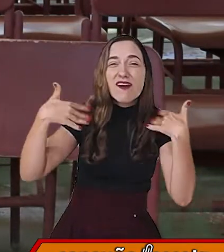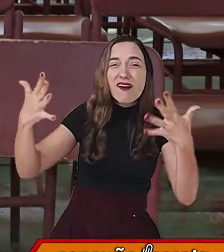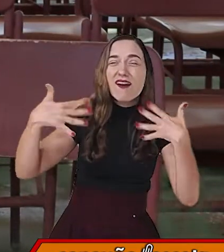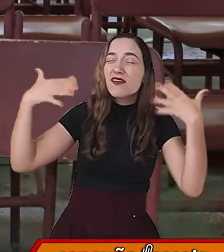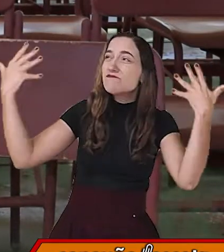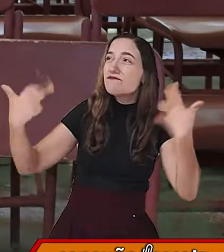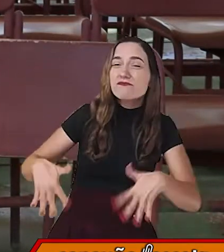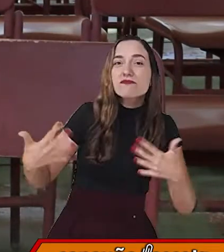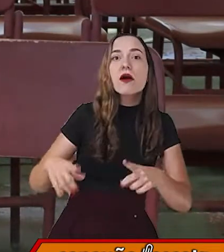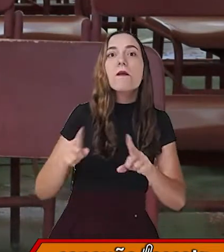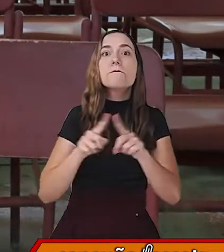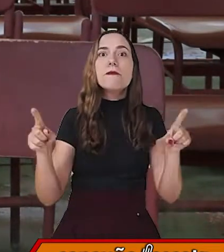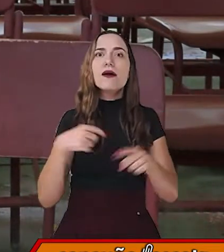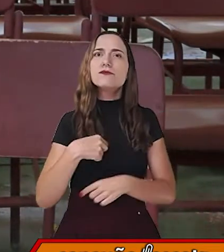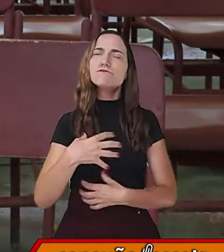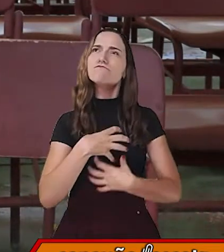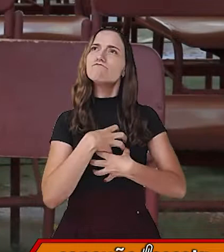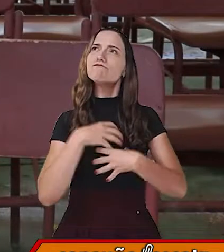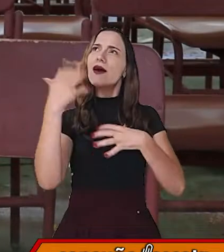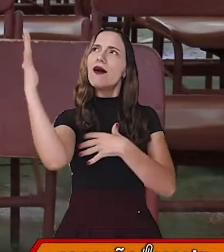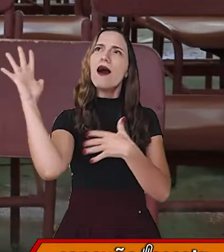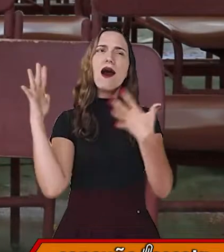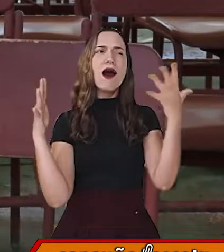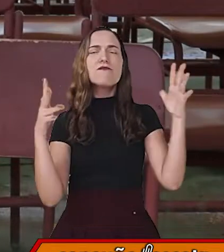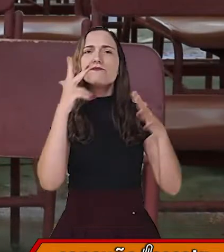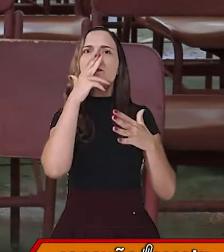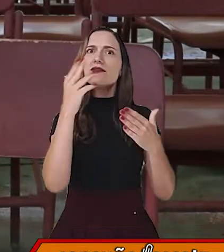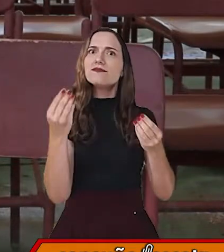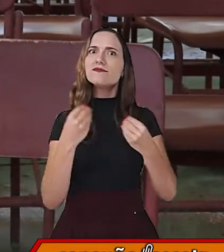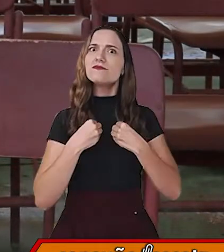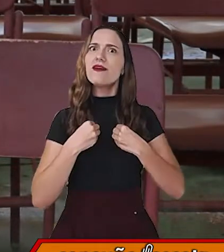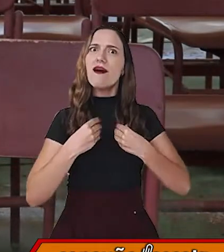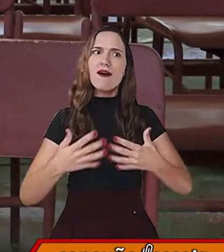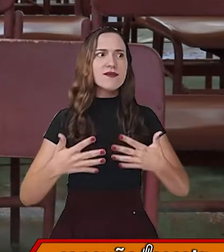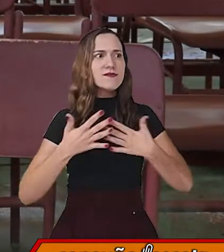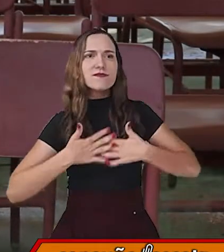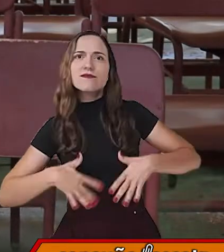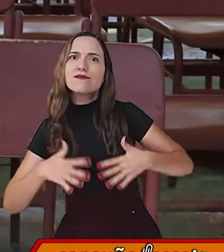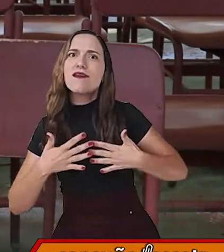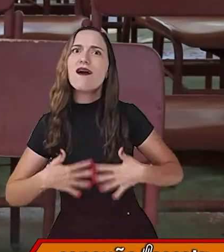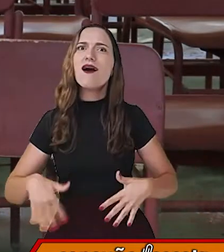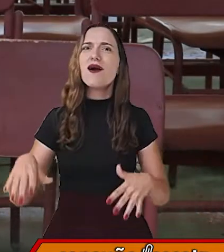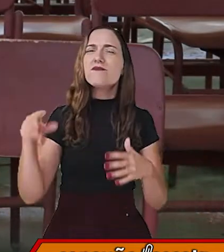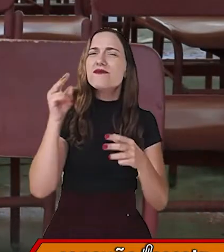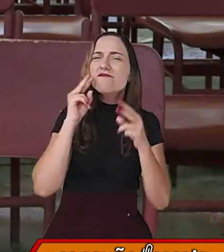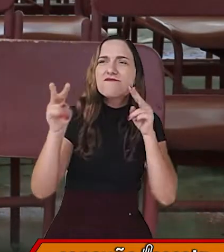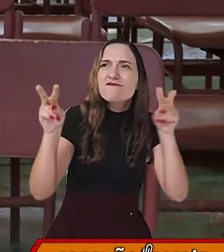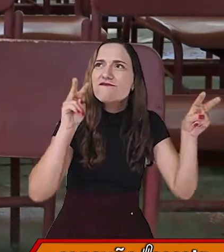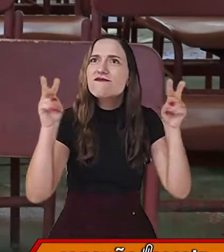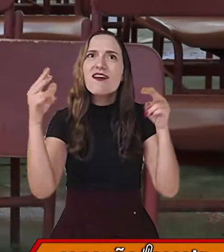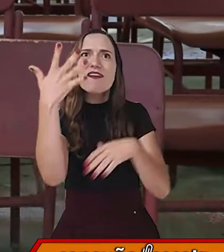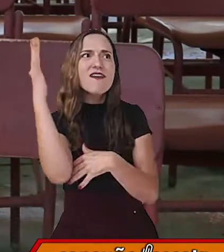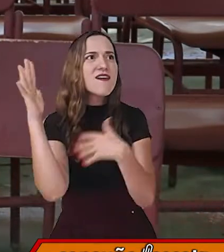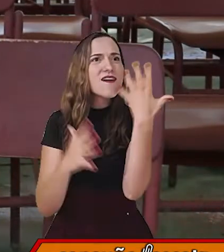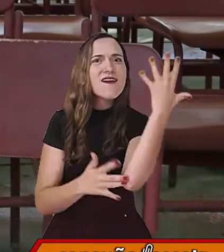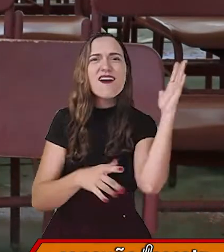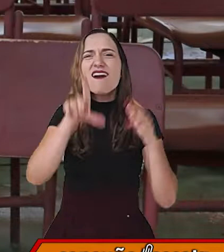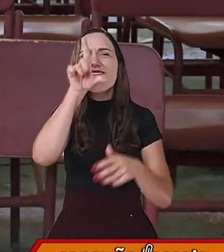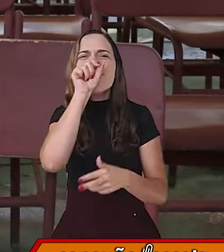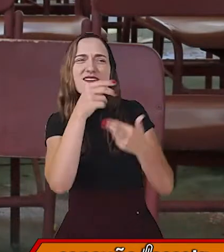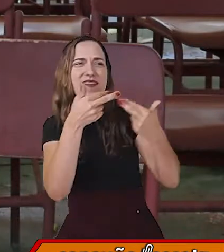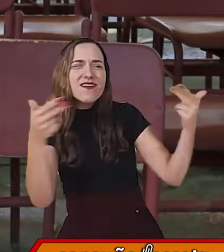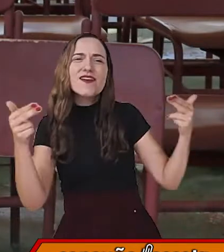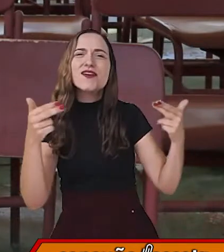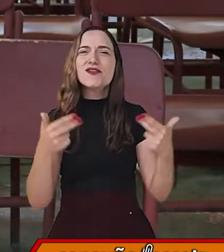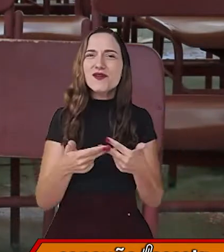de pássaros, de animais, som da água. E isso nos educa. Isso fala da importância da preservação do